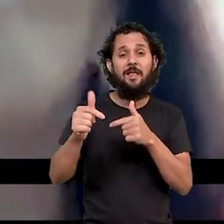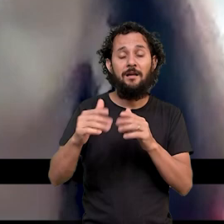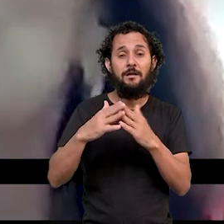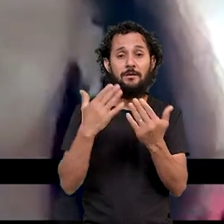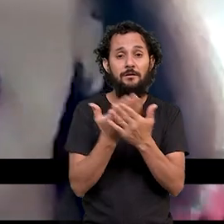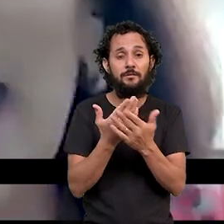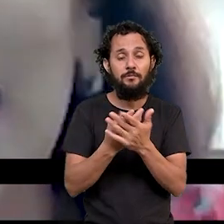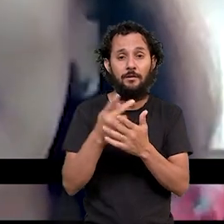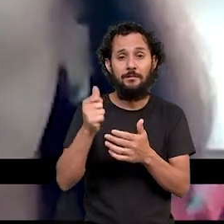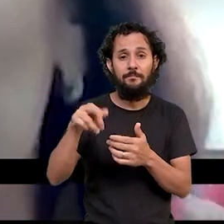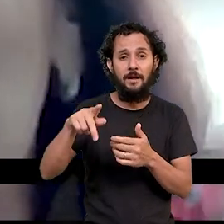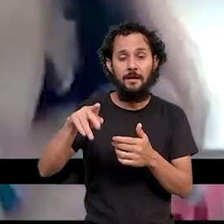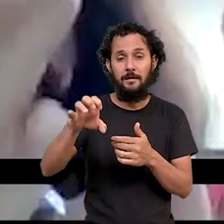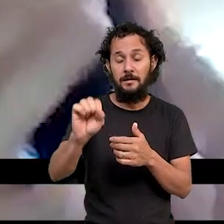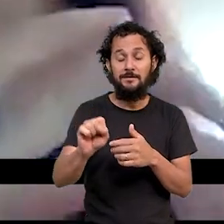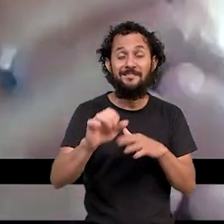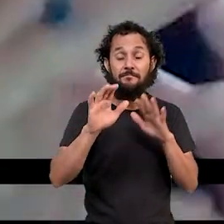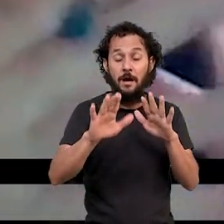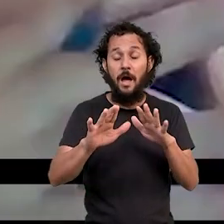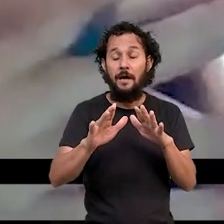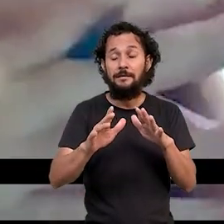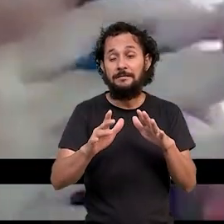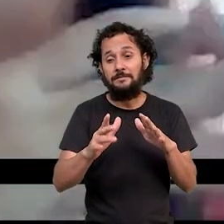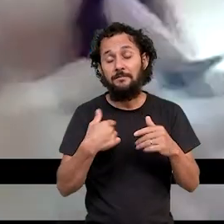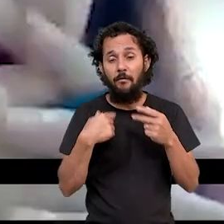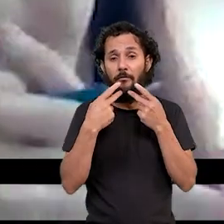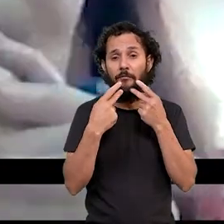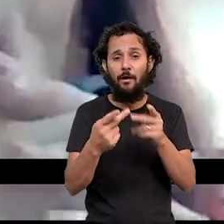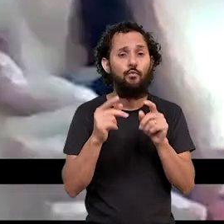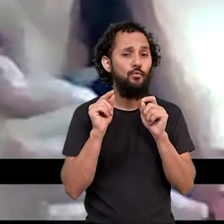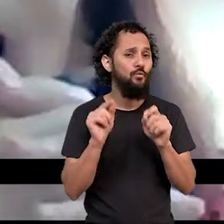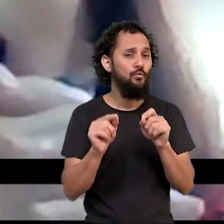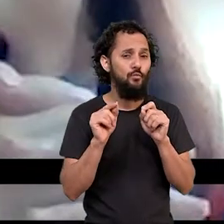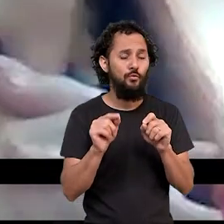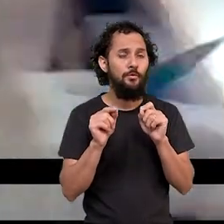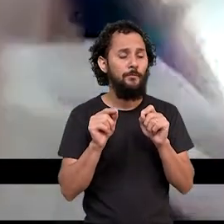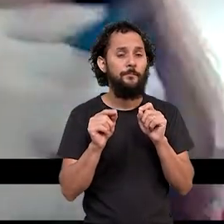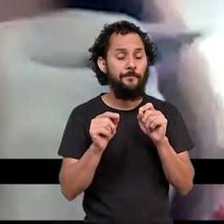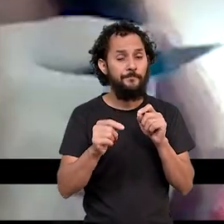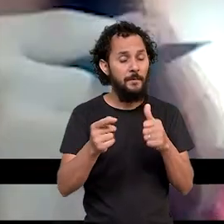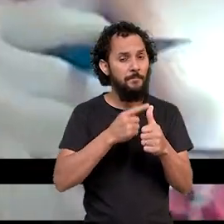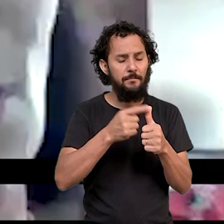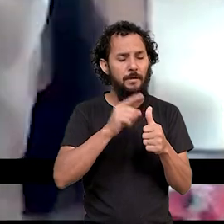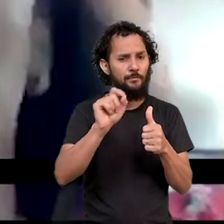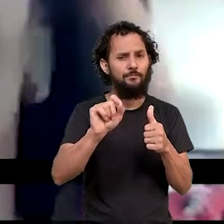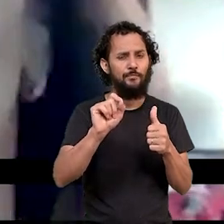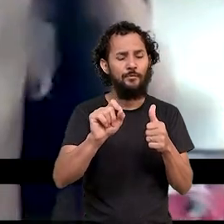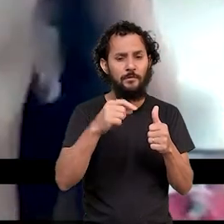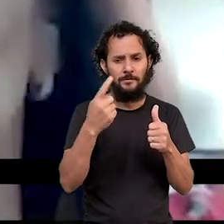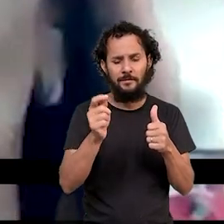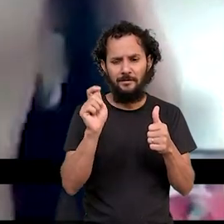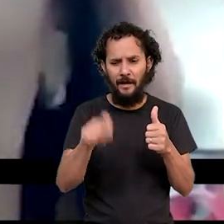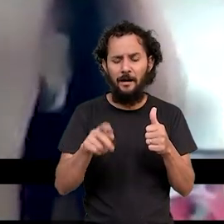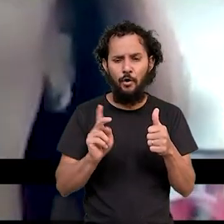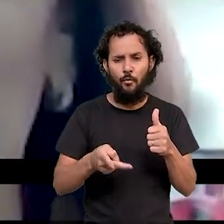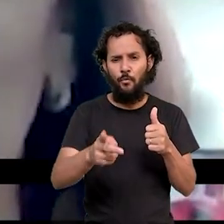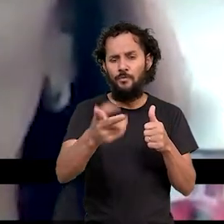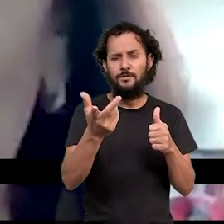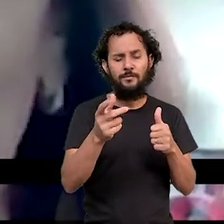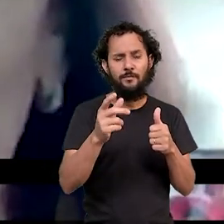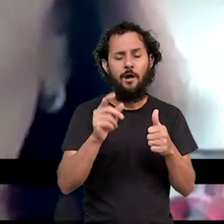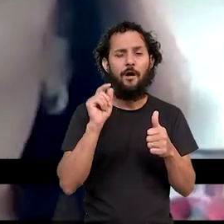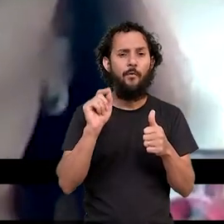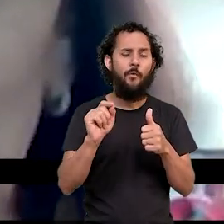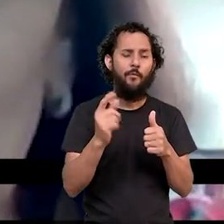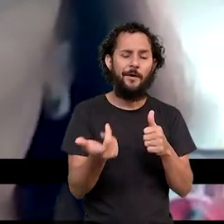chamadas escolas-parques. Mas aí eu queria dizer o seguinte: Primeiro que nós precisamos continuar,